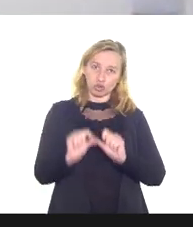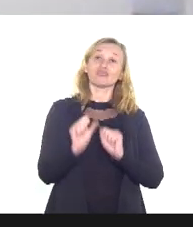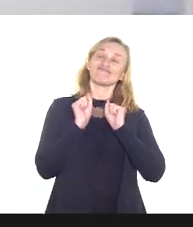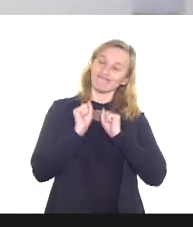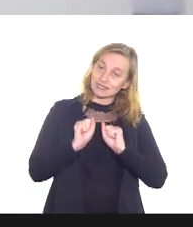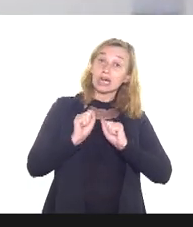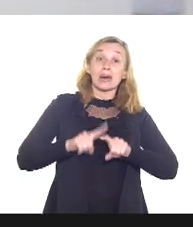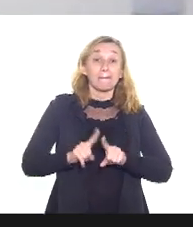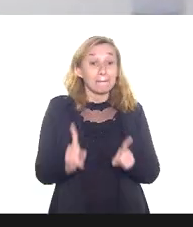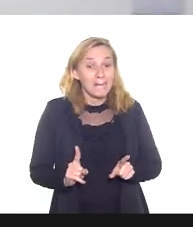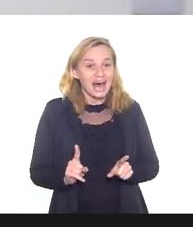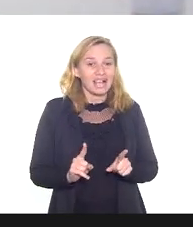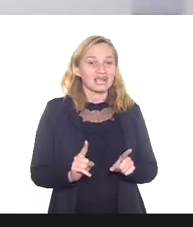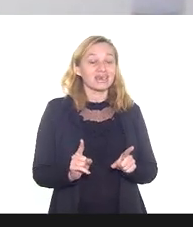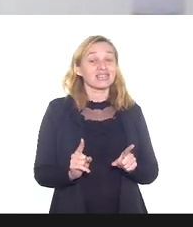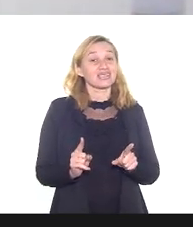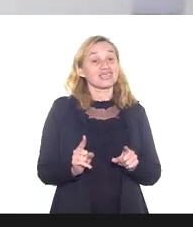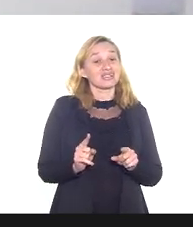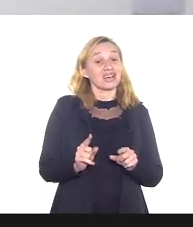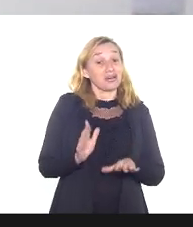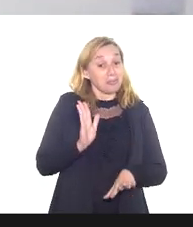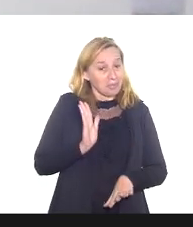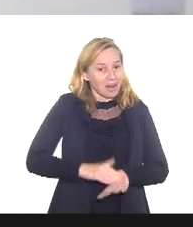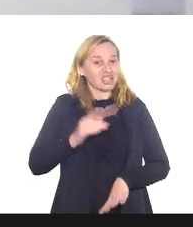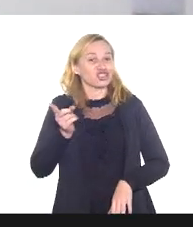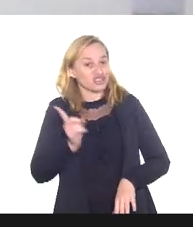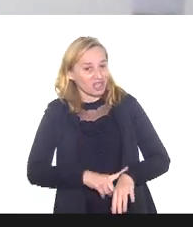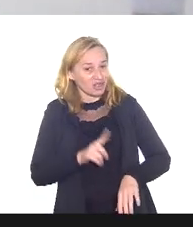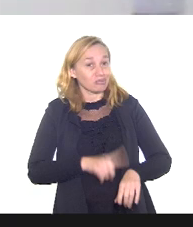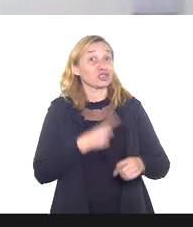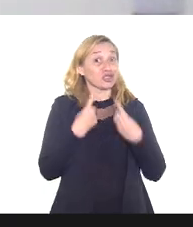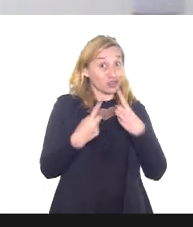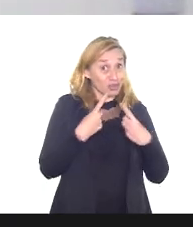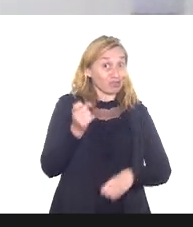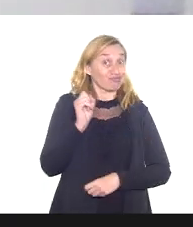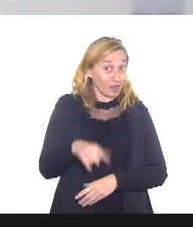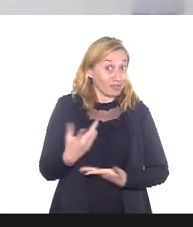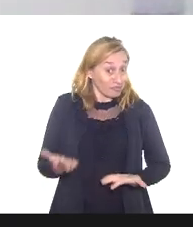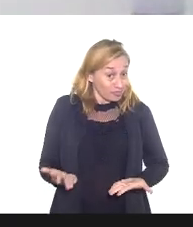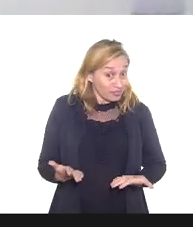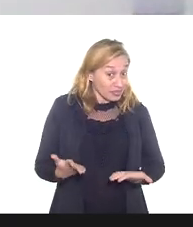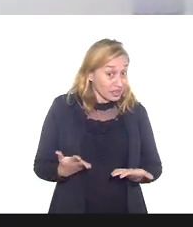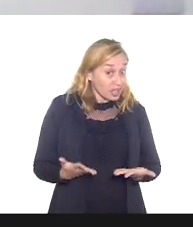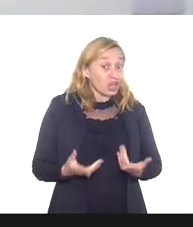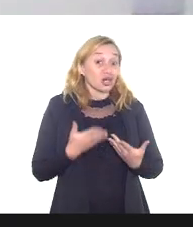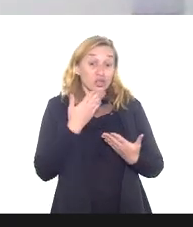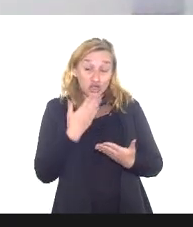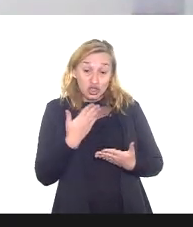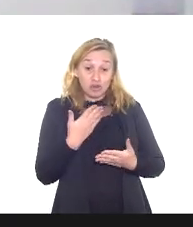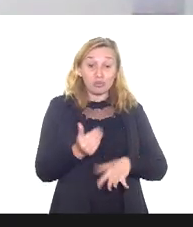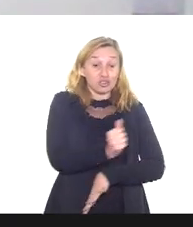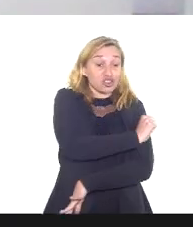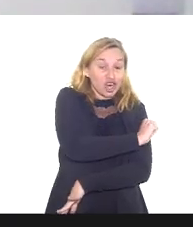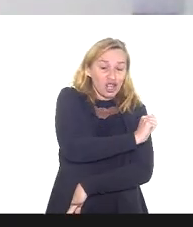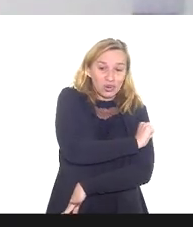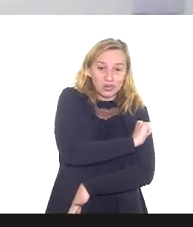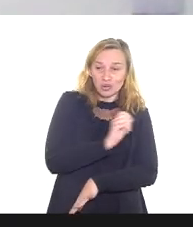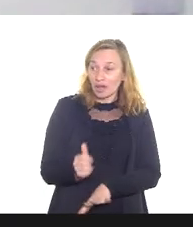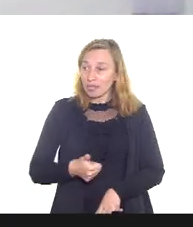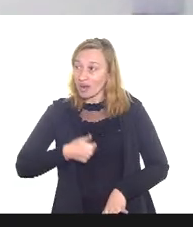Podem, mas que vão requerer mais tempo e mais debate. Né? Garantir para os estudantes a opção dos